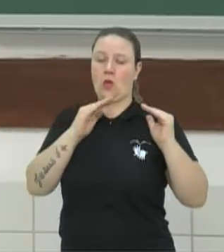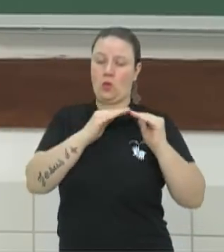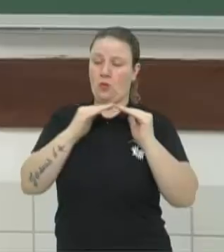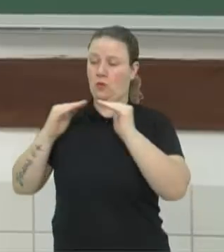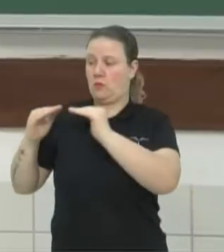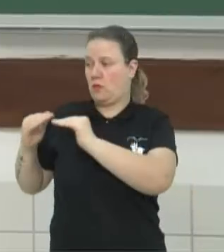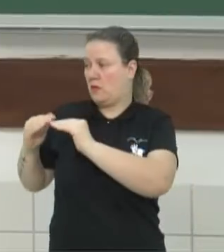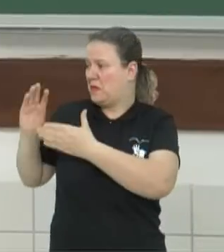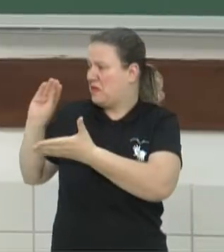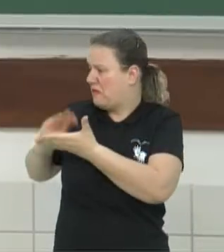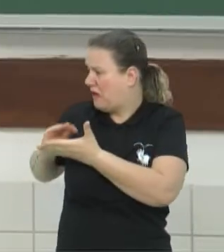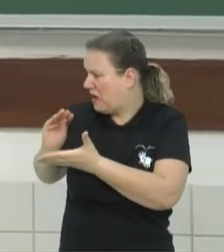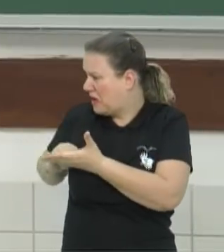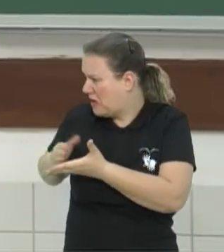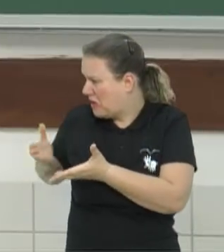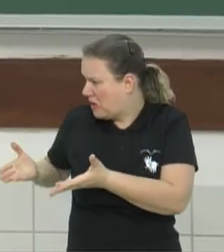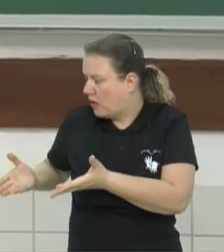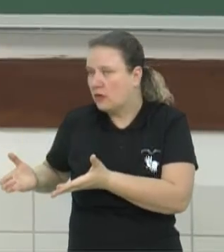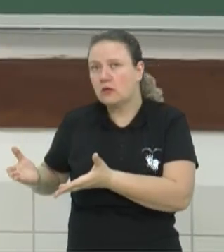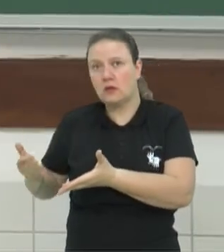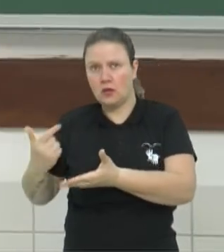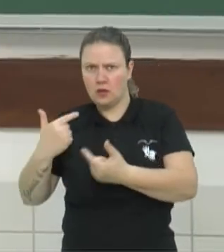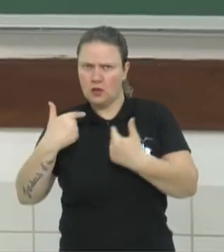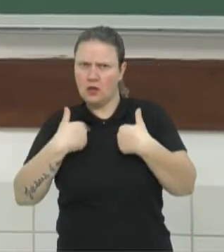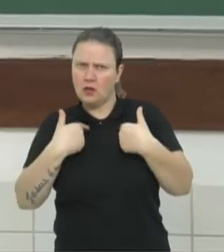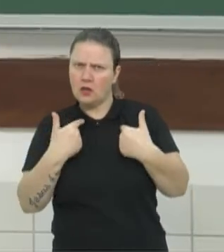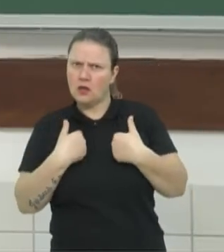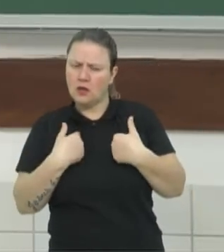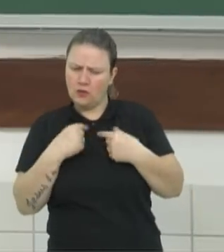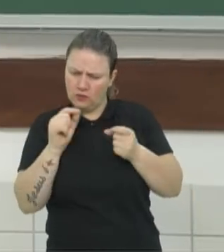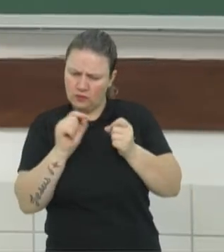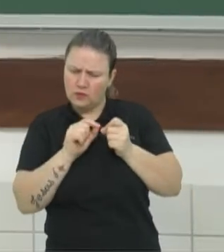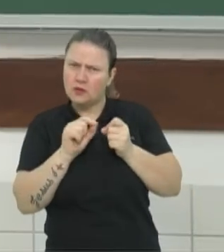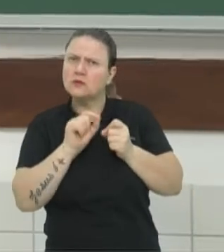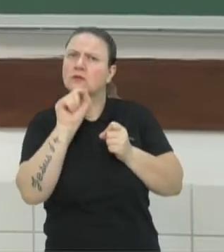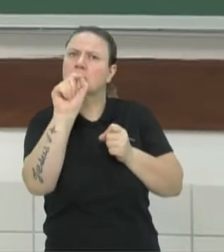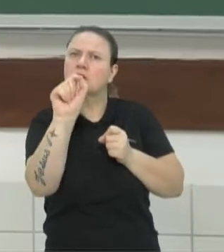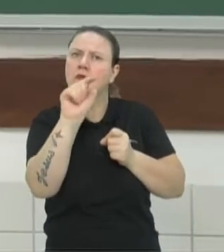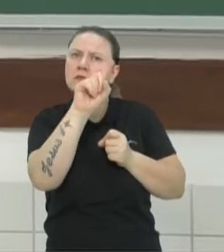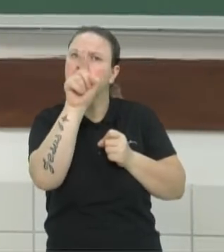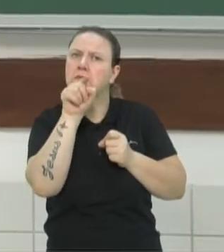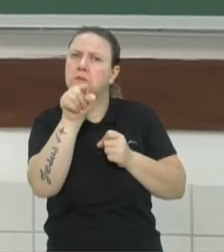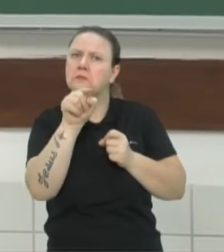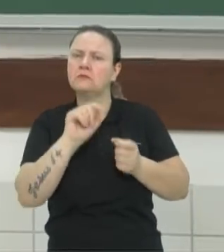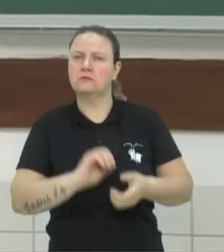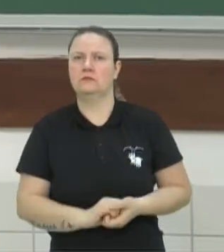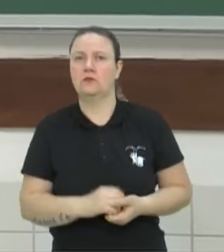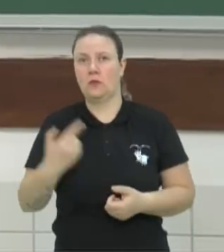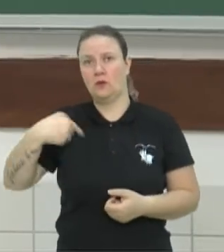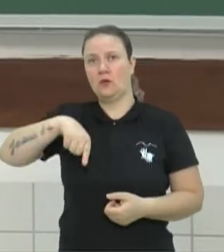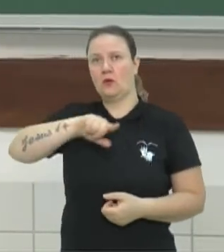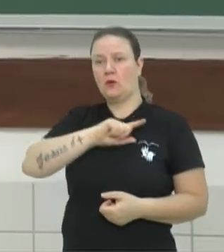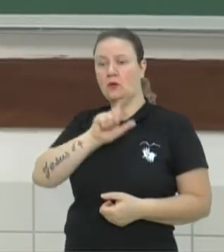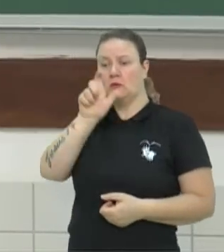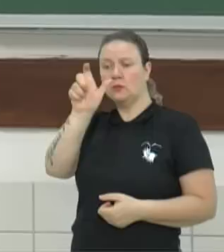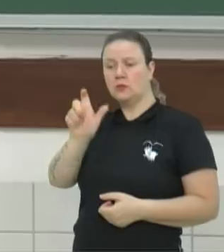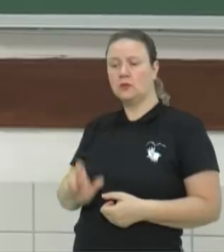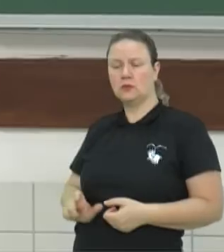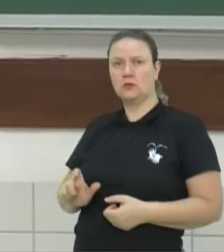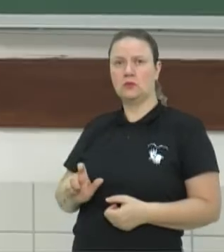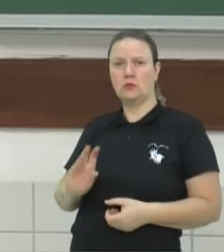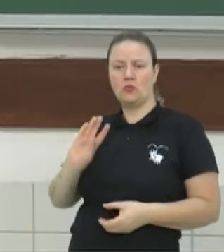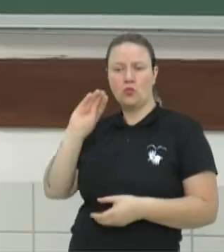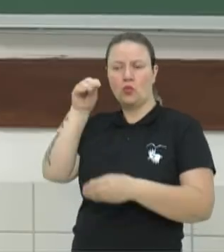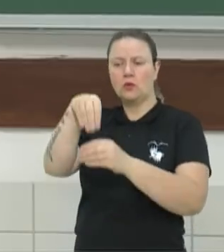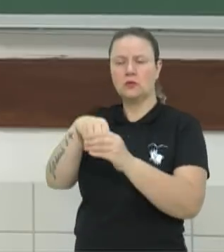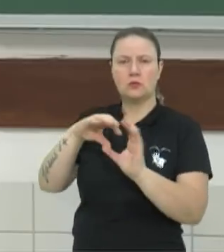tal coisa. E você fez? Então, para que o mundo seja mudado, cada um de nós, cidadão desse mundo, precisa fazer a sua